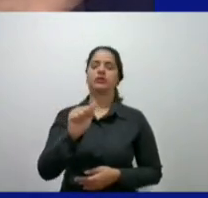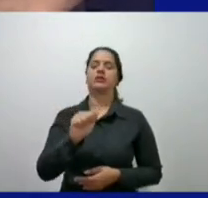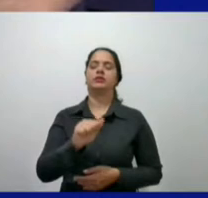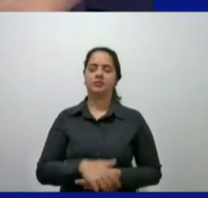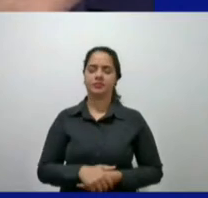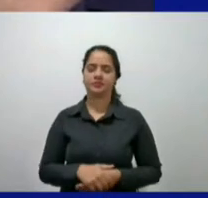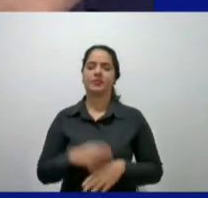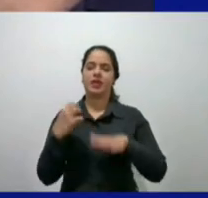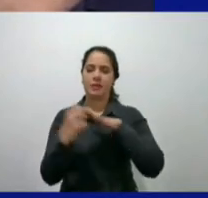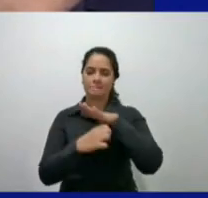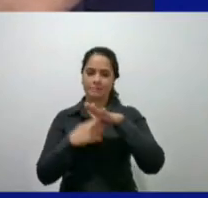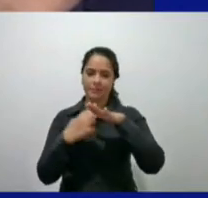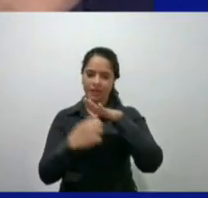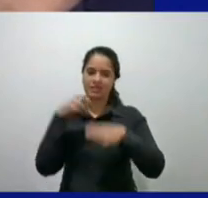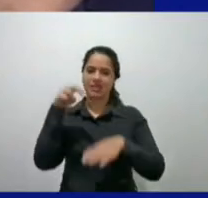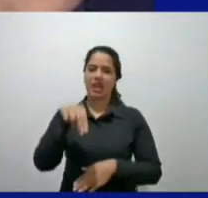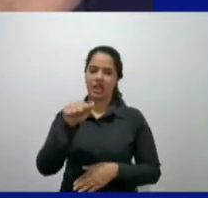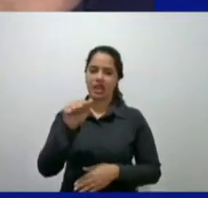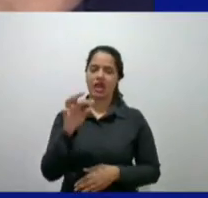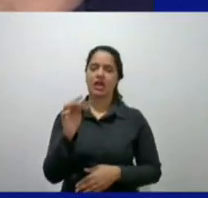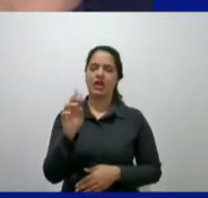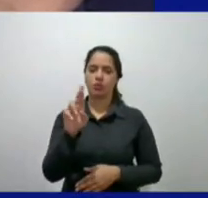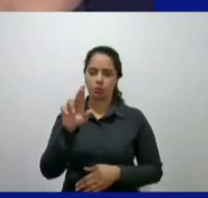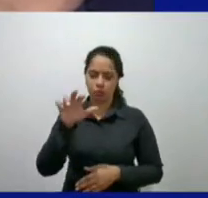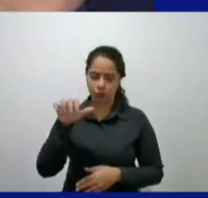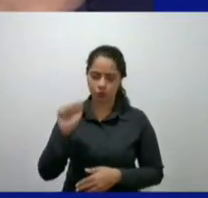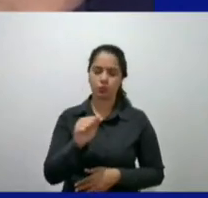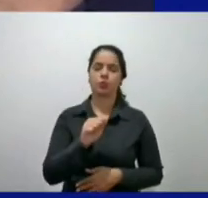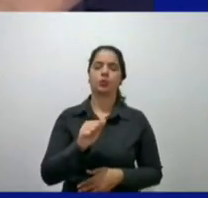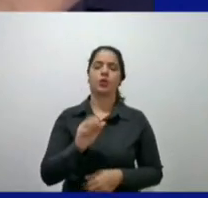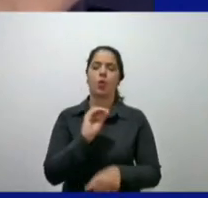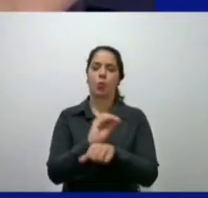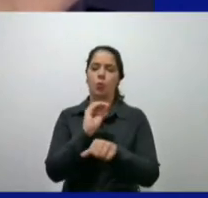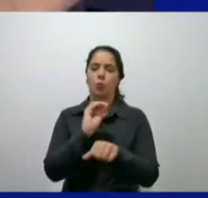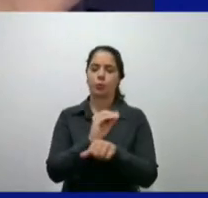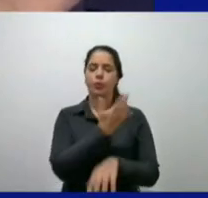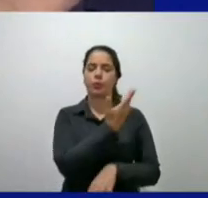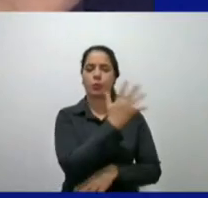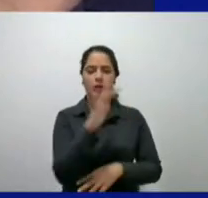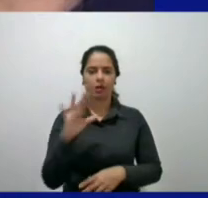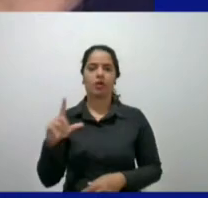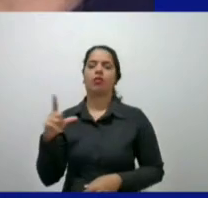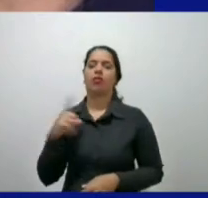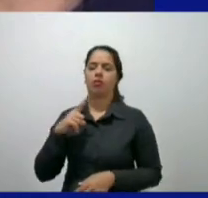Porque claramente tem aquilo como... Tem essa pegada ESG